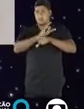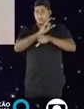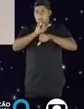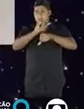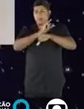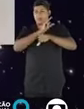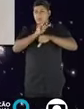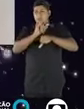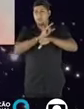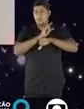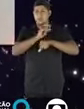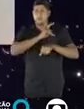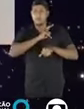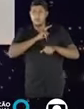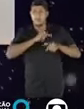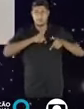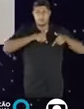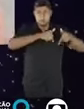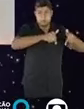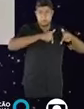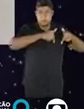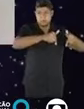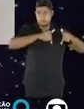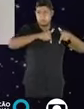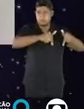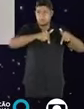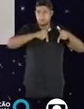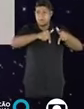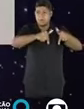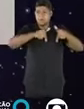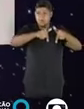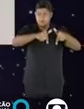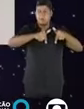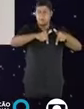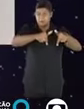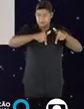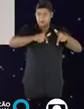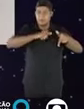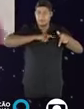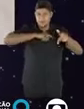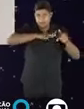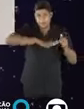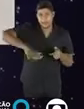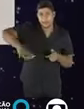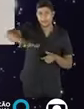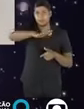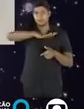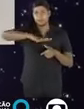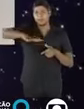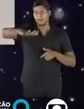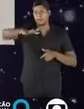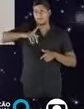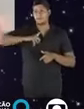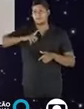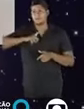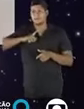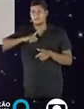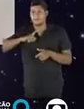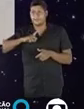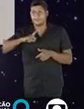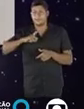aí já tem a parte do defensivo, e eu aplico com condições ruins, eu vou contaminar o meio ambiente, eu vou perder produto. Então, se eu tenho uma